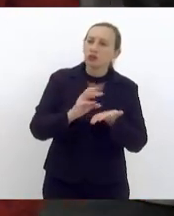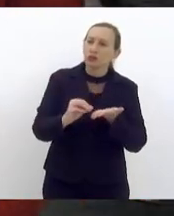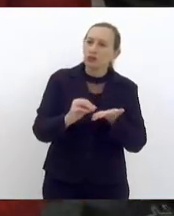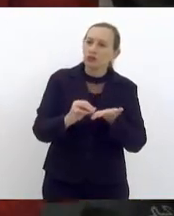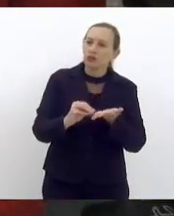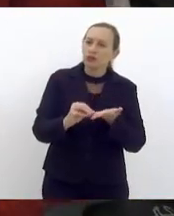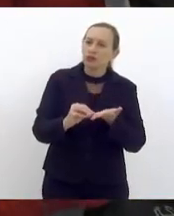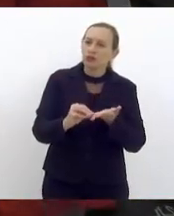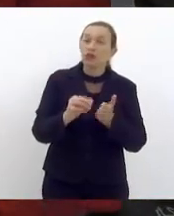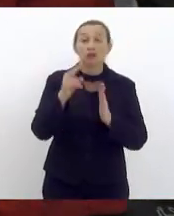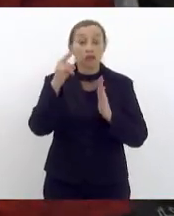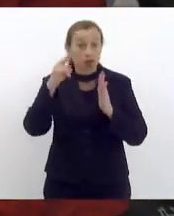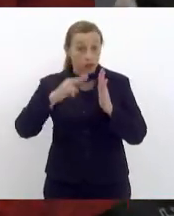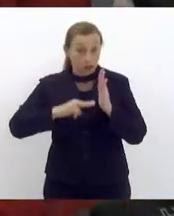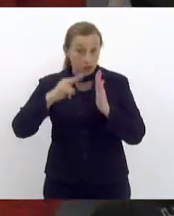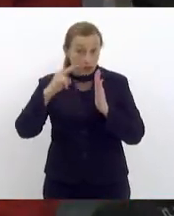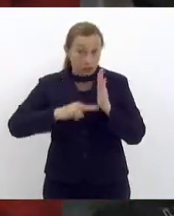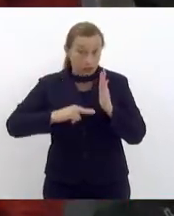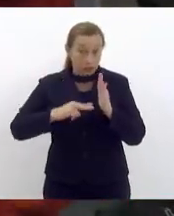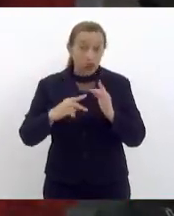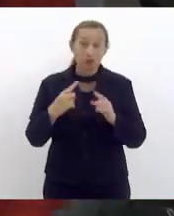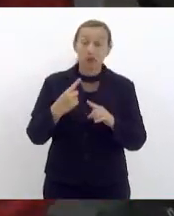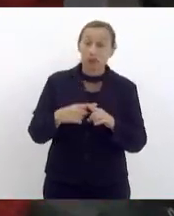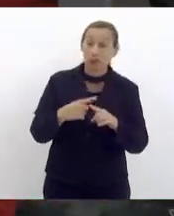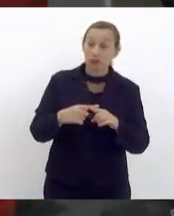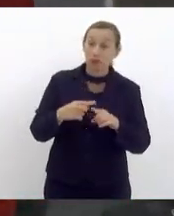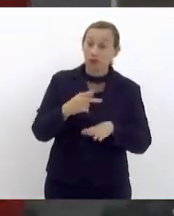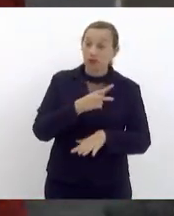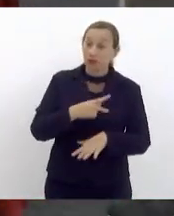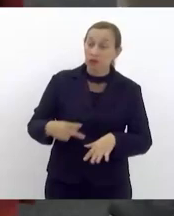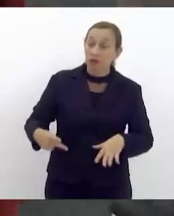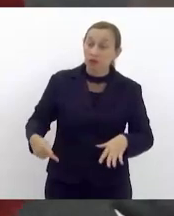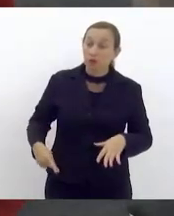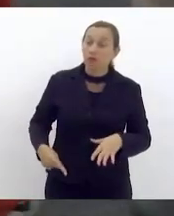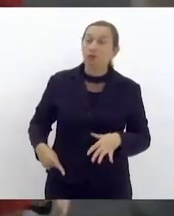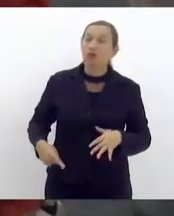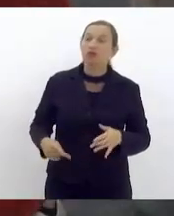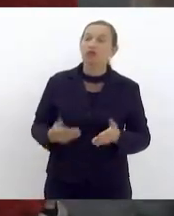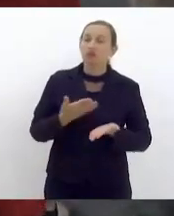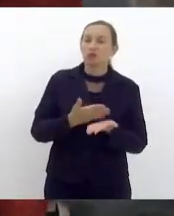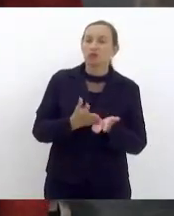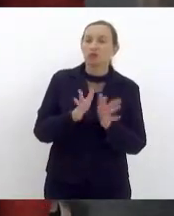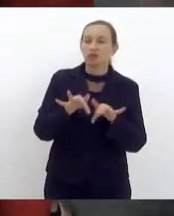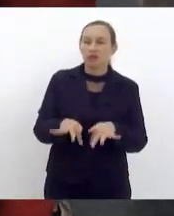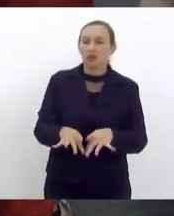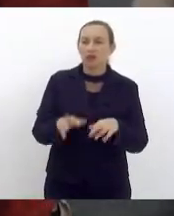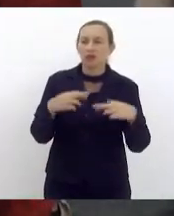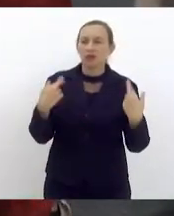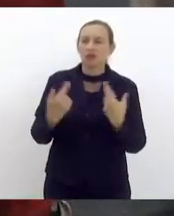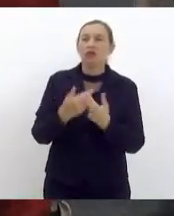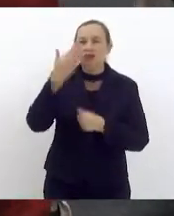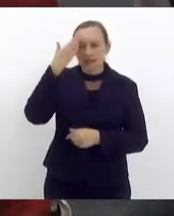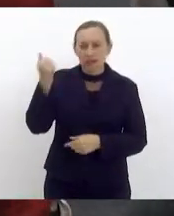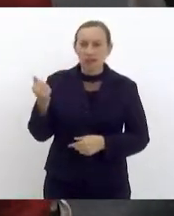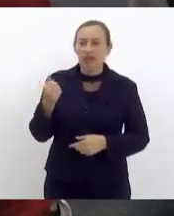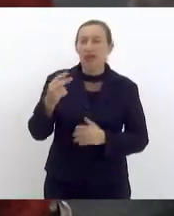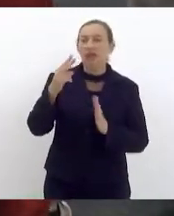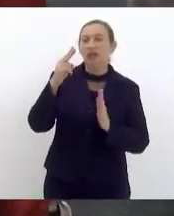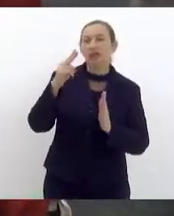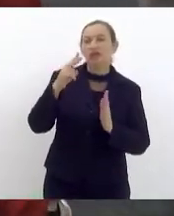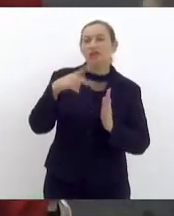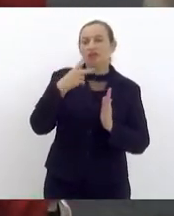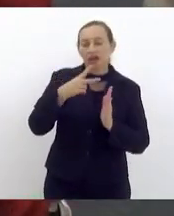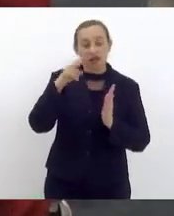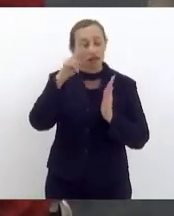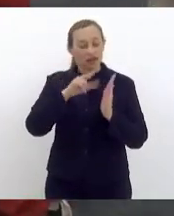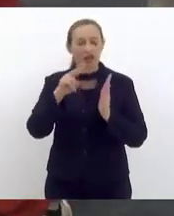que são lidas né porque quem tá presidindo ao final da sessão é óbvio que sabemos que lei cantar o projeto de